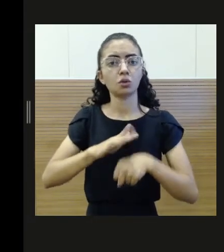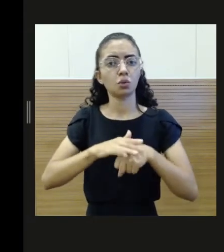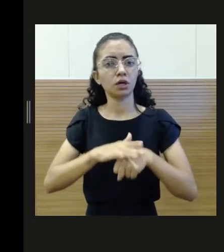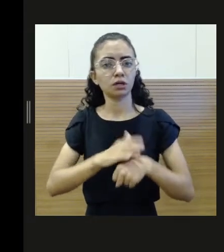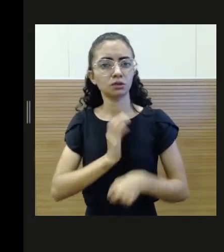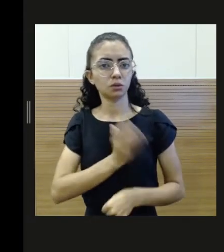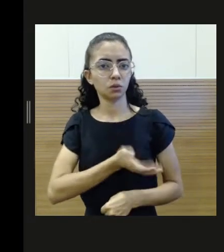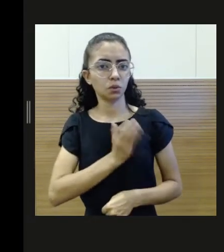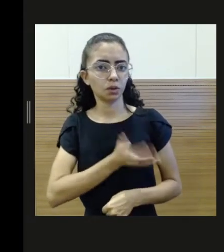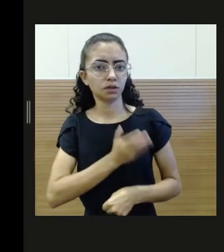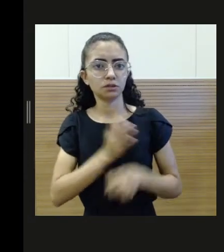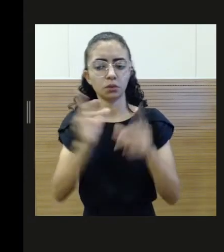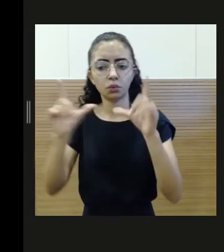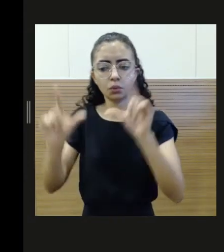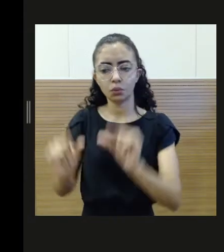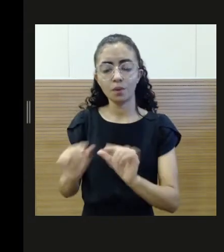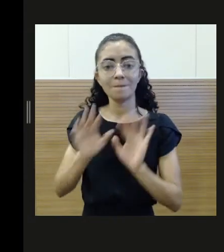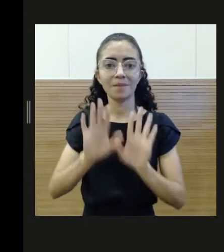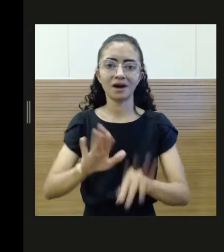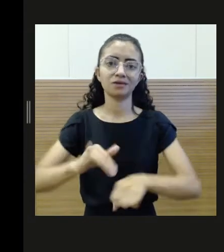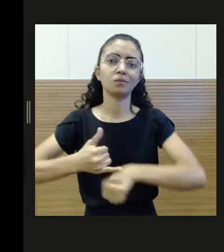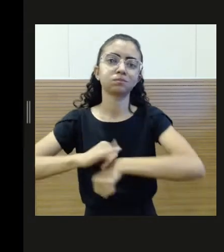mas não obesidade.